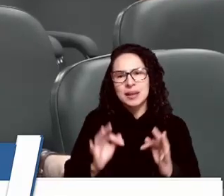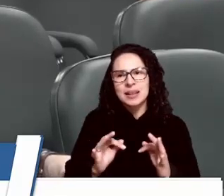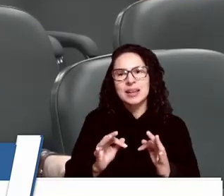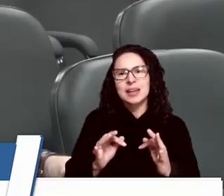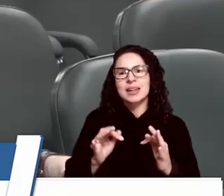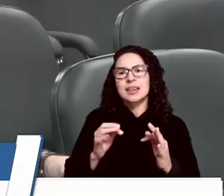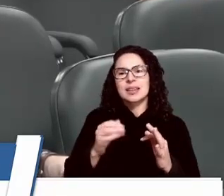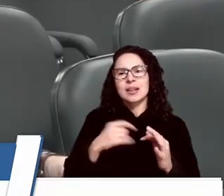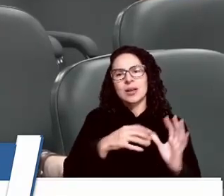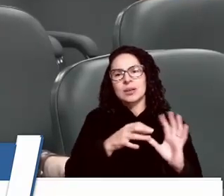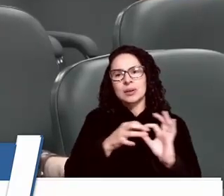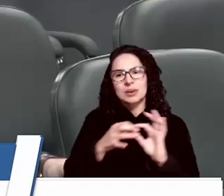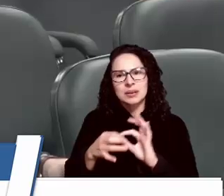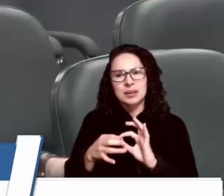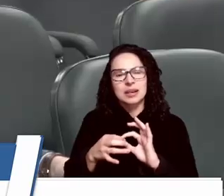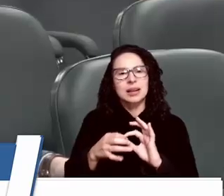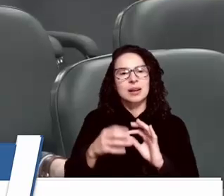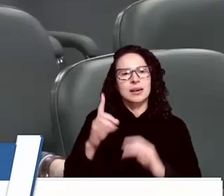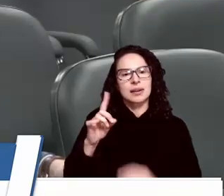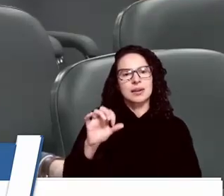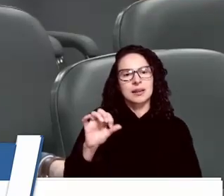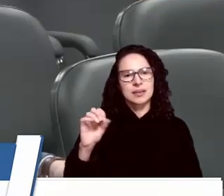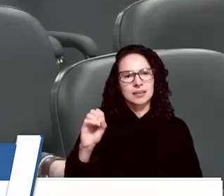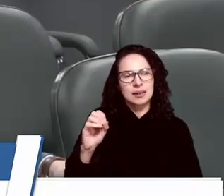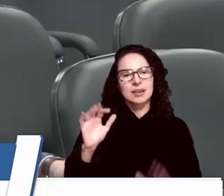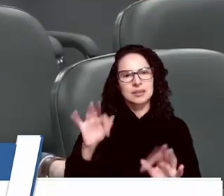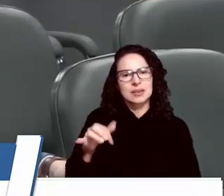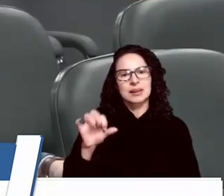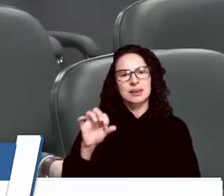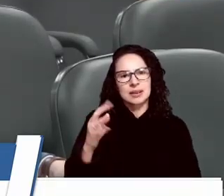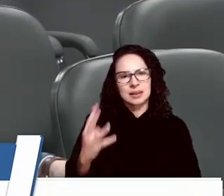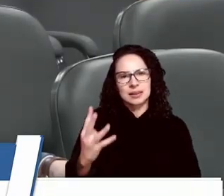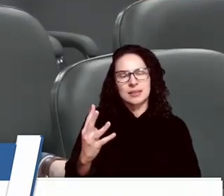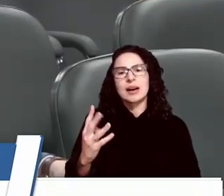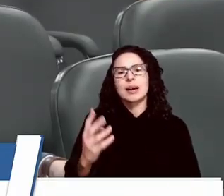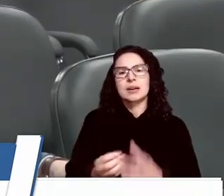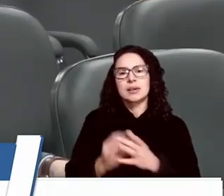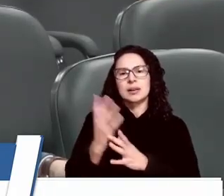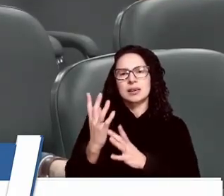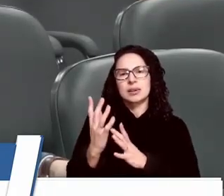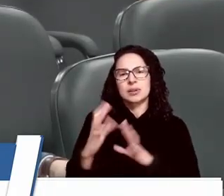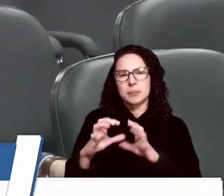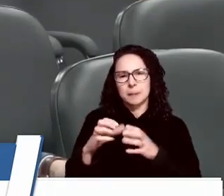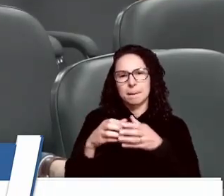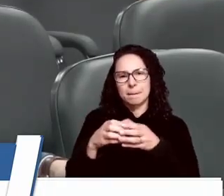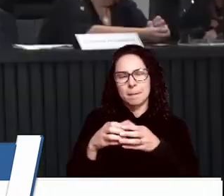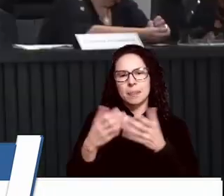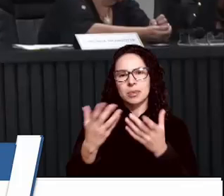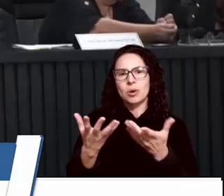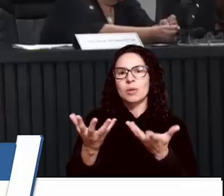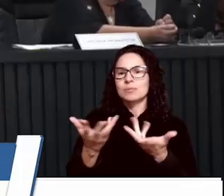nós iniciamos em 90, terminamos em 94 a faculdade, criou-se um grupo, hoje muito extremamente